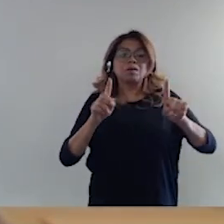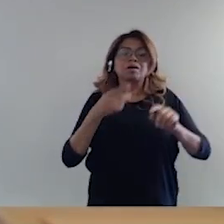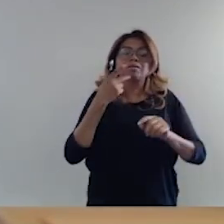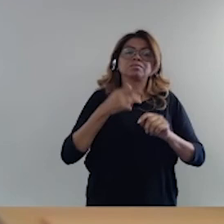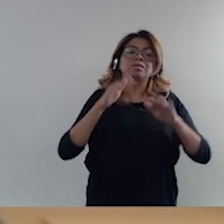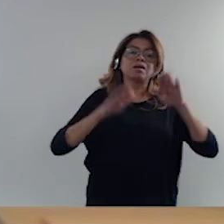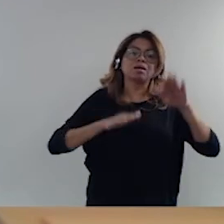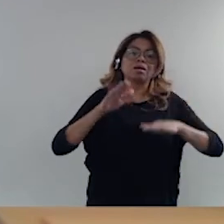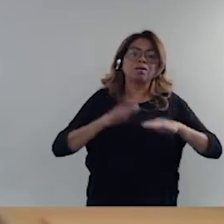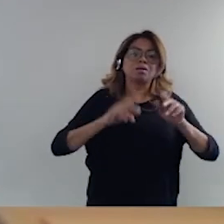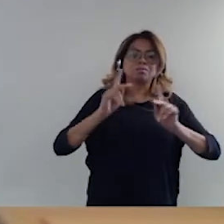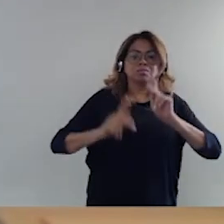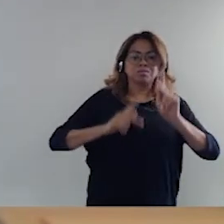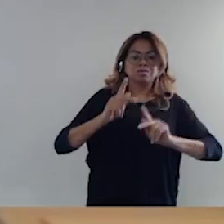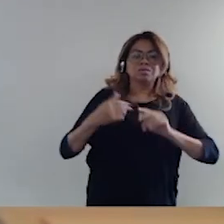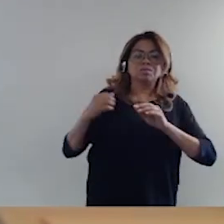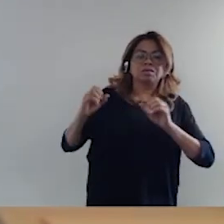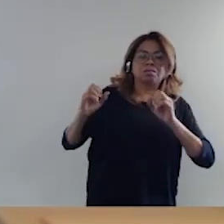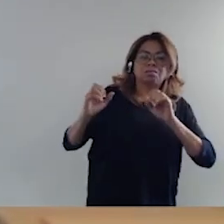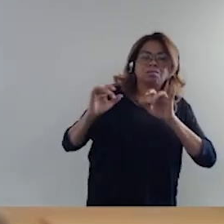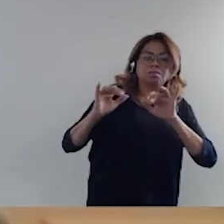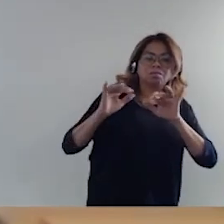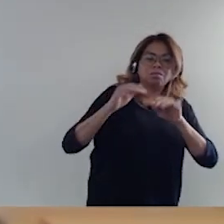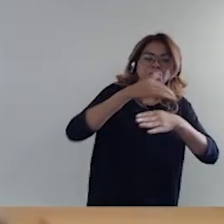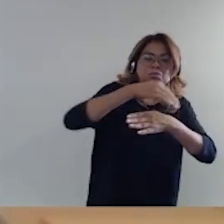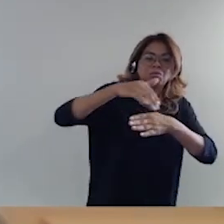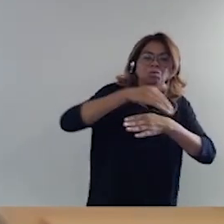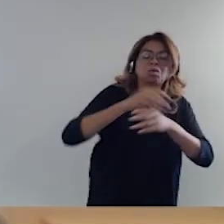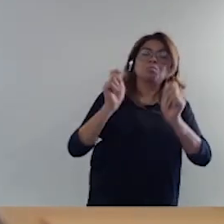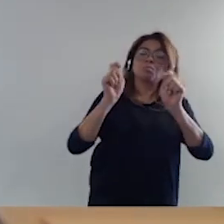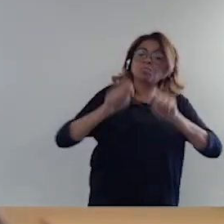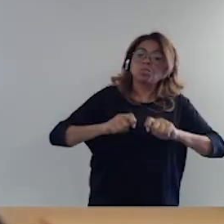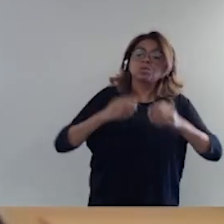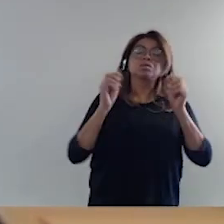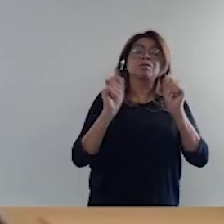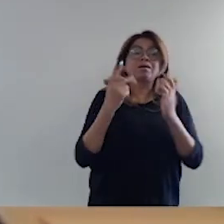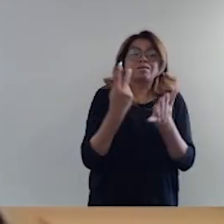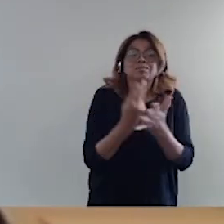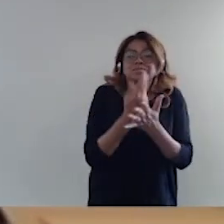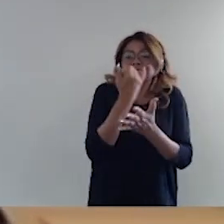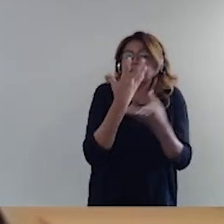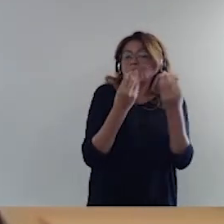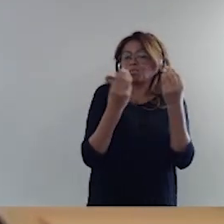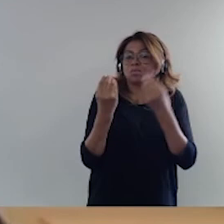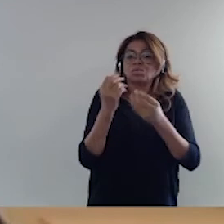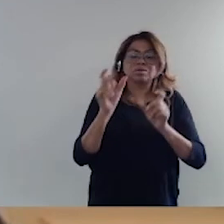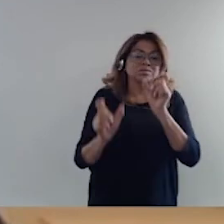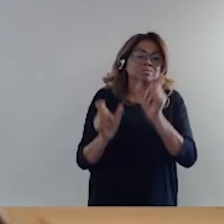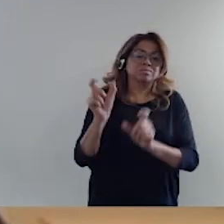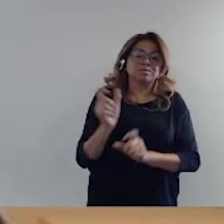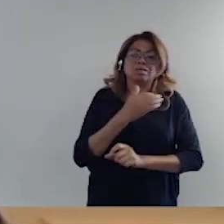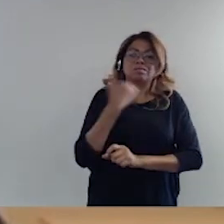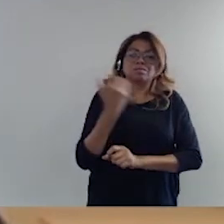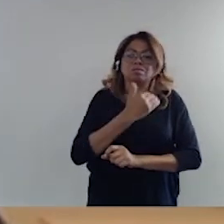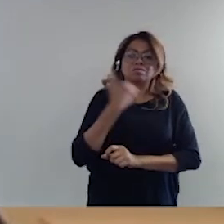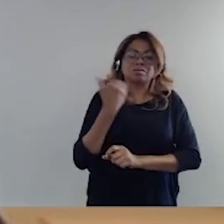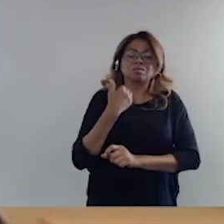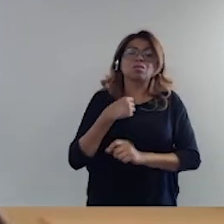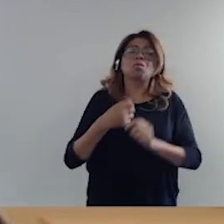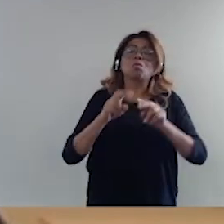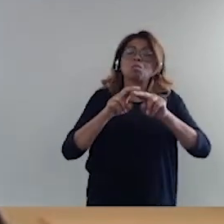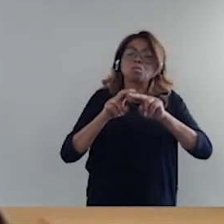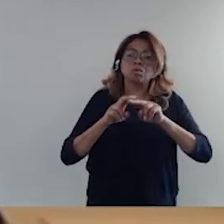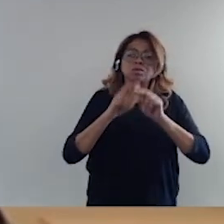ao trabalho e às ruas poderia produzir um genocídio, sobretudo nas comunidades pobres, e, portanto, em nome do direito à vida e do direito